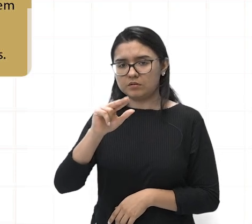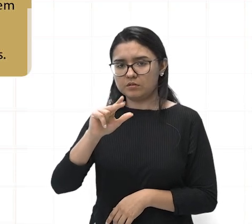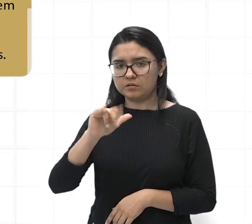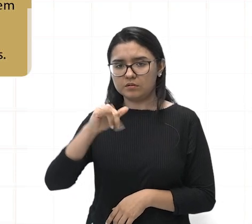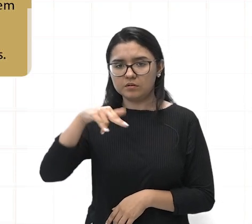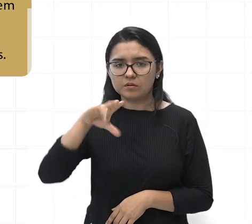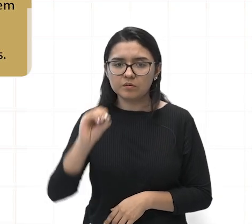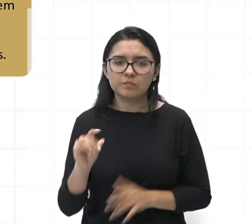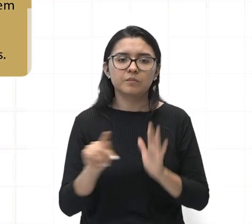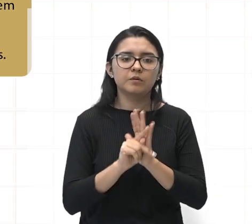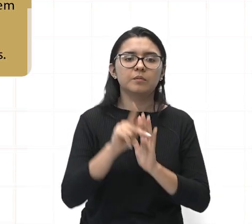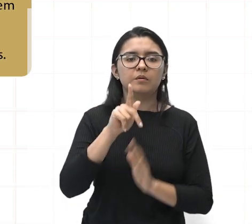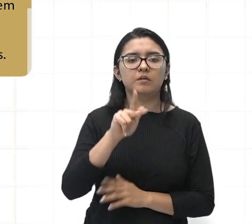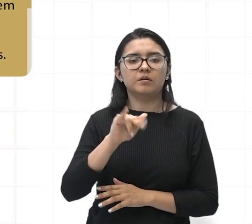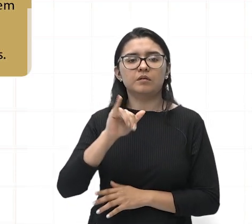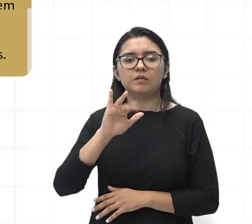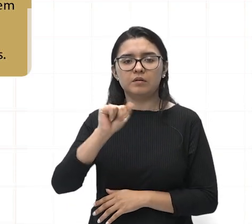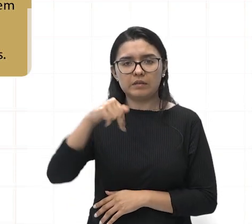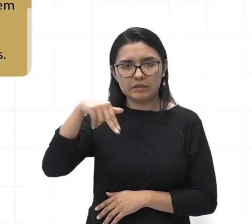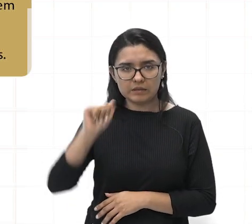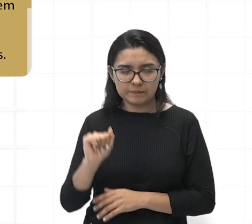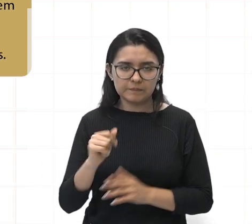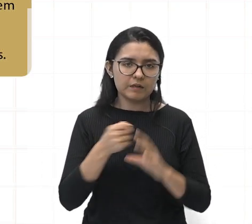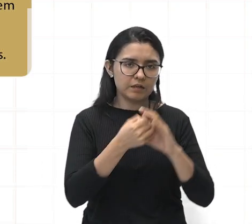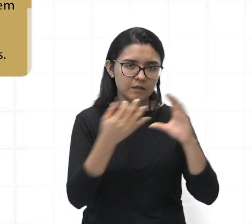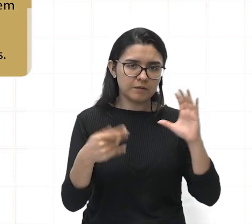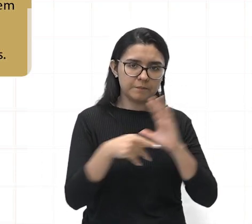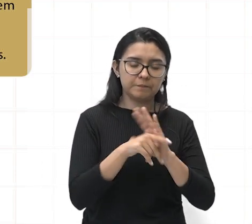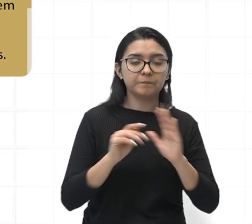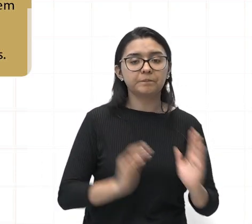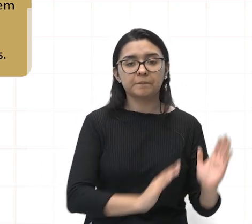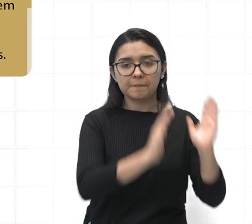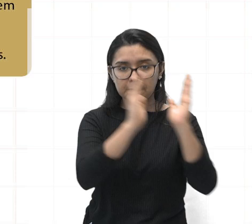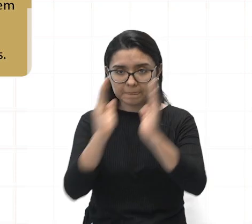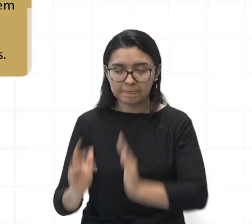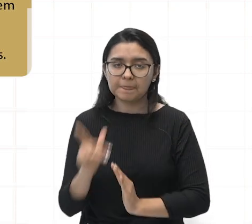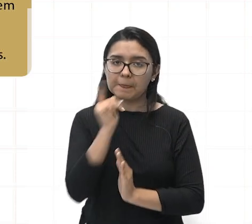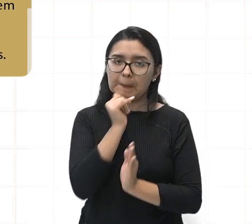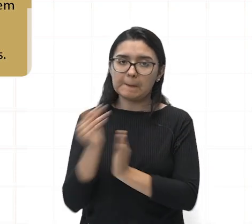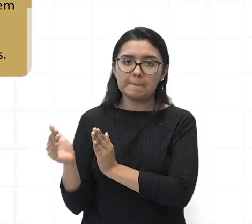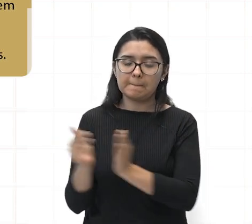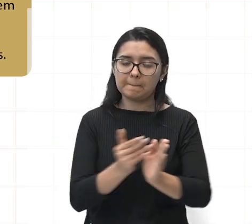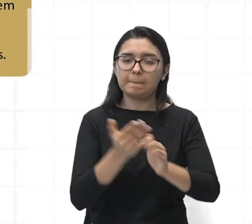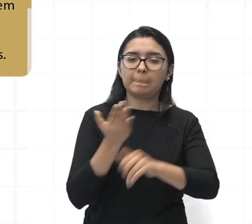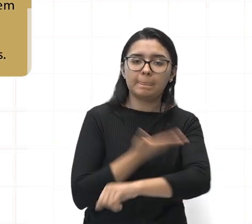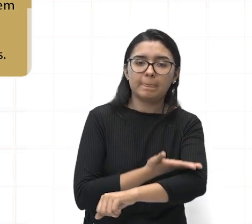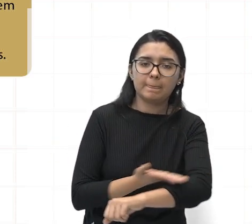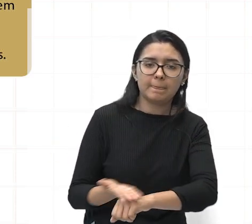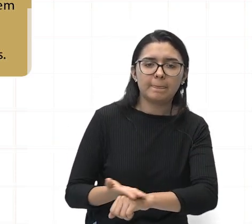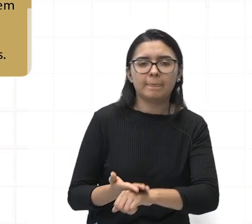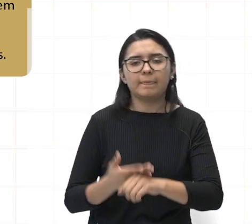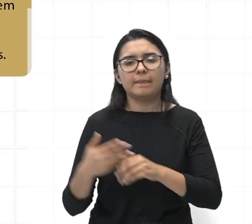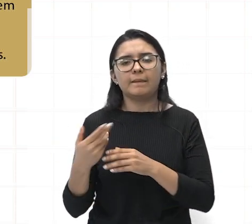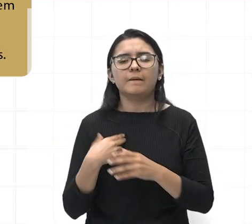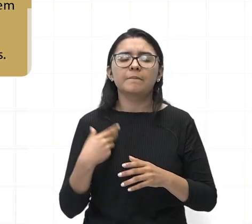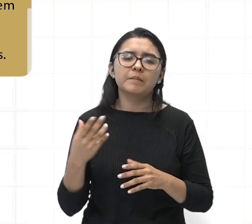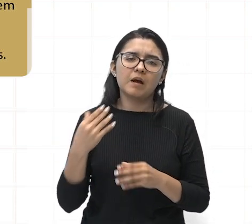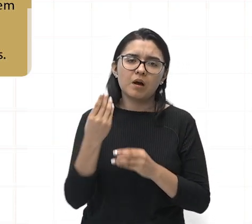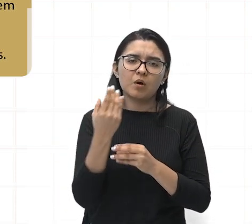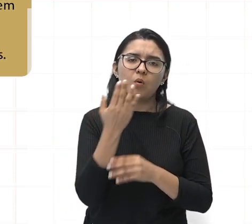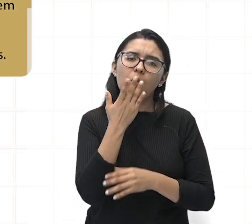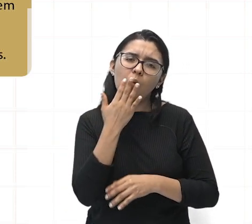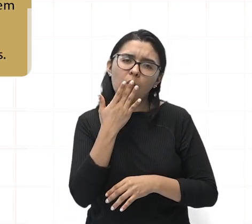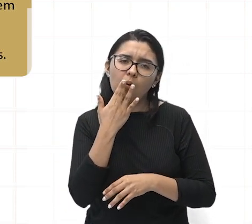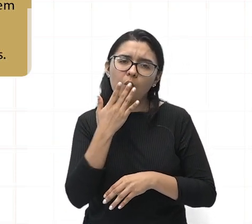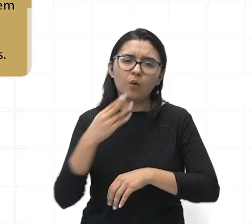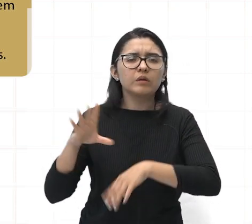aí algumas características desses rios. Os rios de água branca, que eles têm uma cor turva ou barrenta,